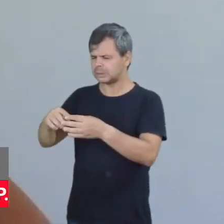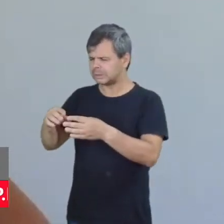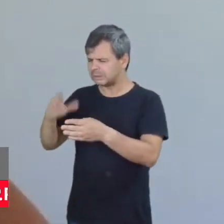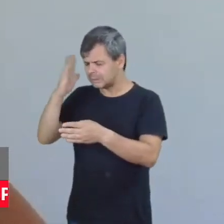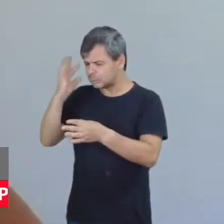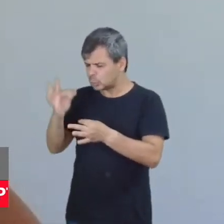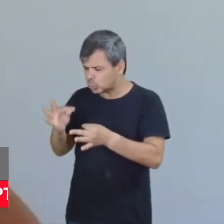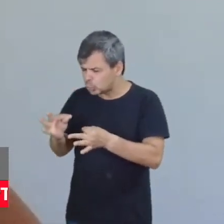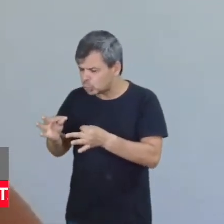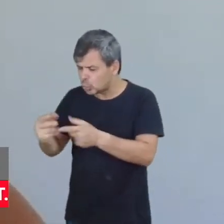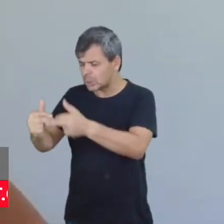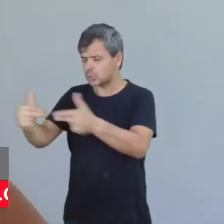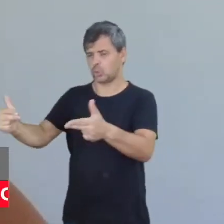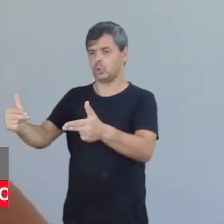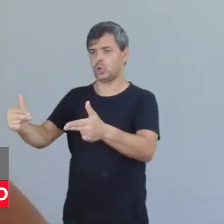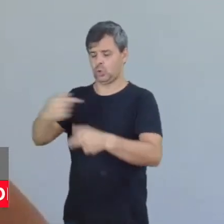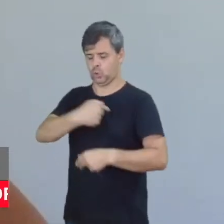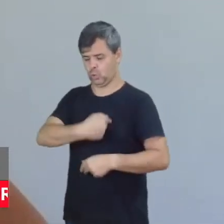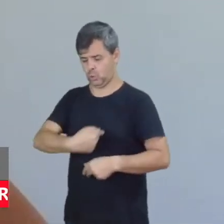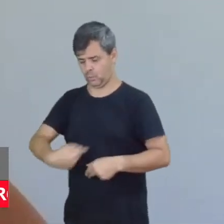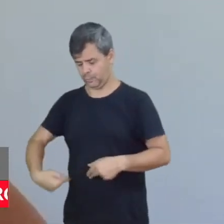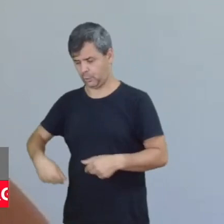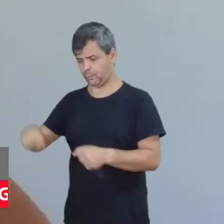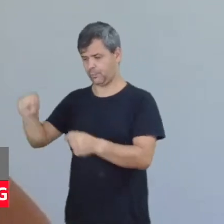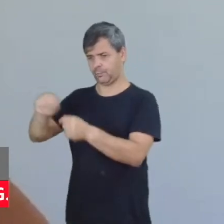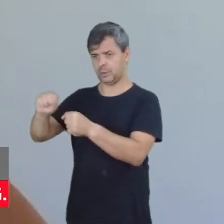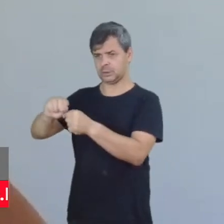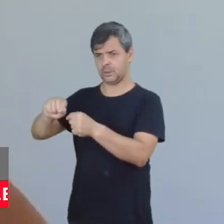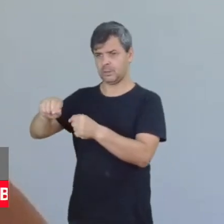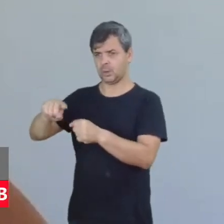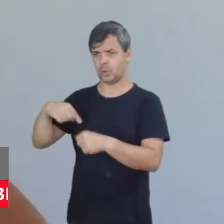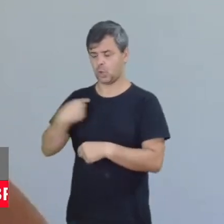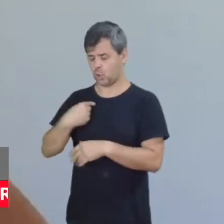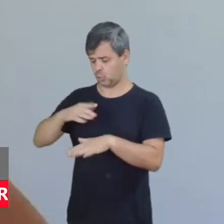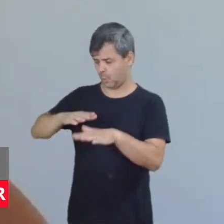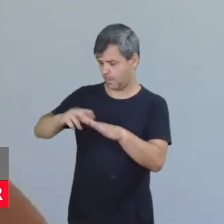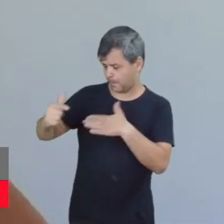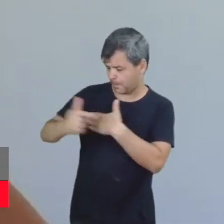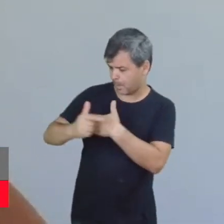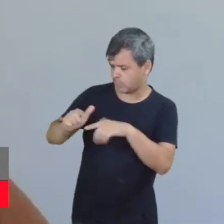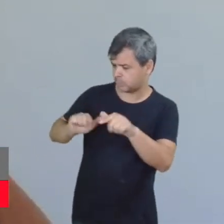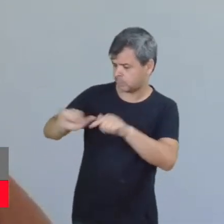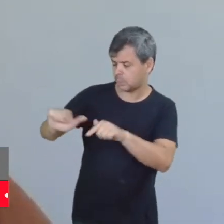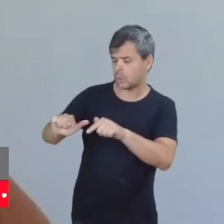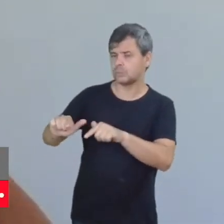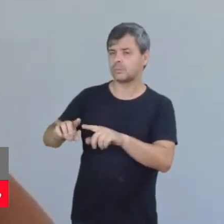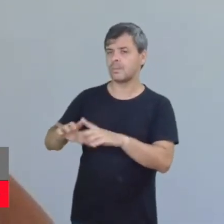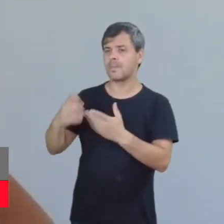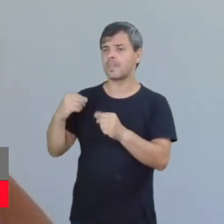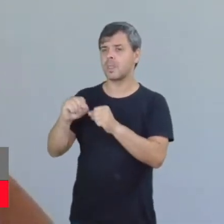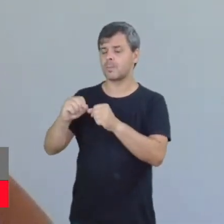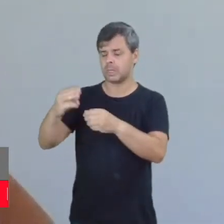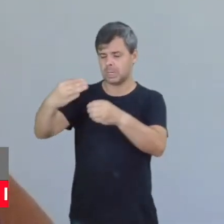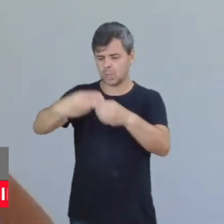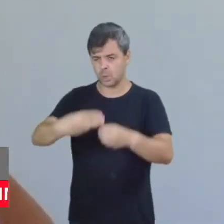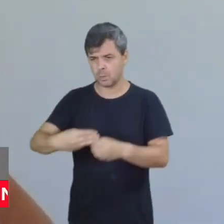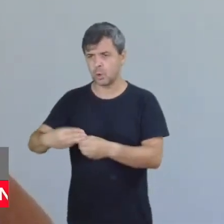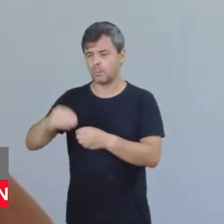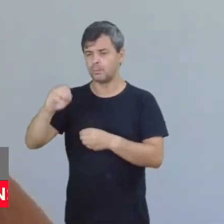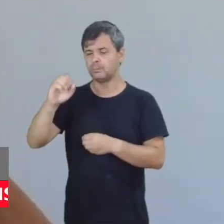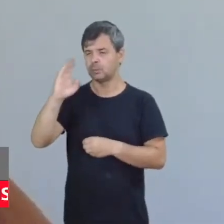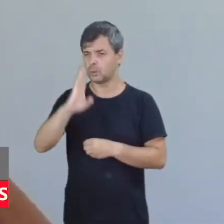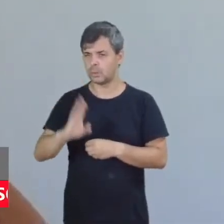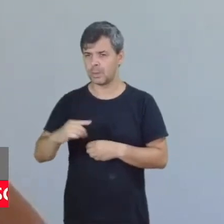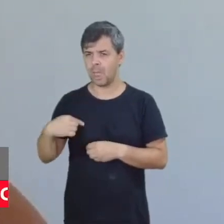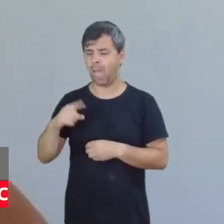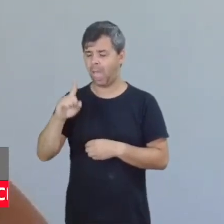tudo que o governo federal conseguiu designar com a nossa articulação, o nosso trabalho para os municípios.